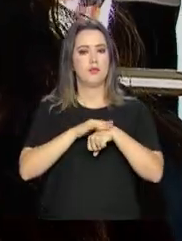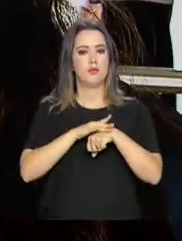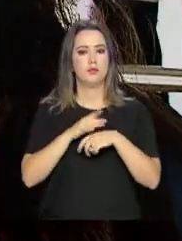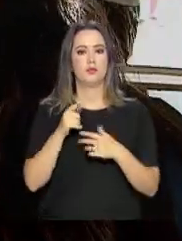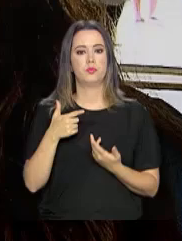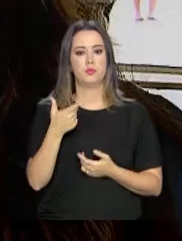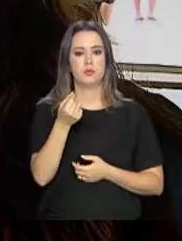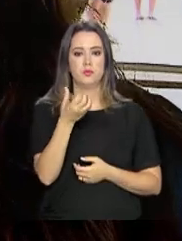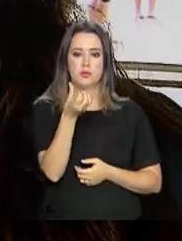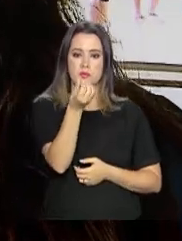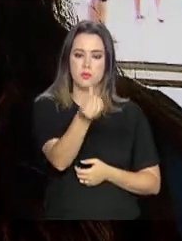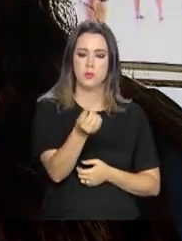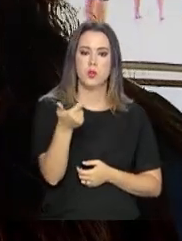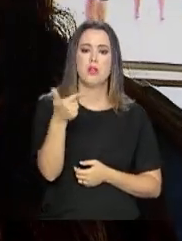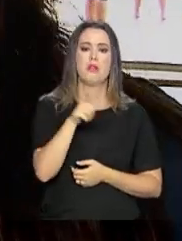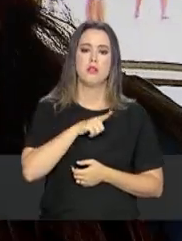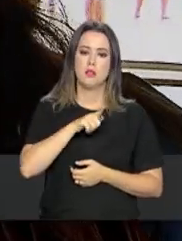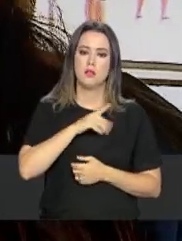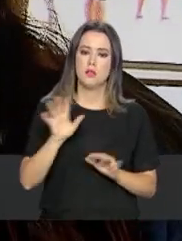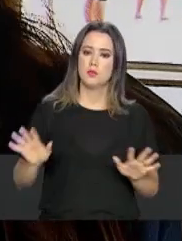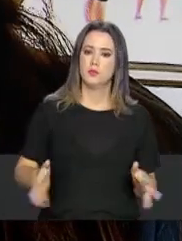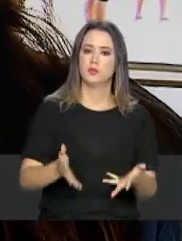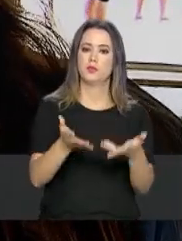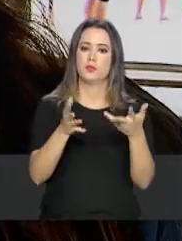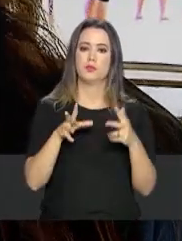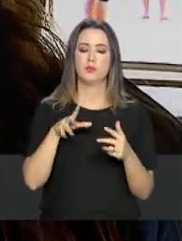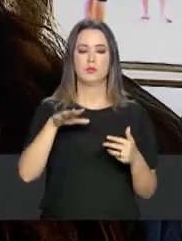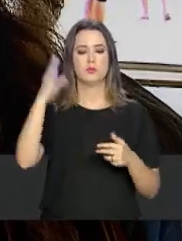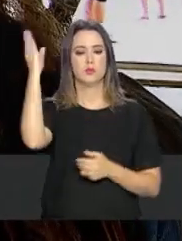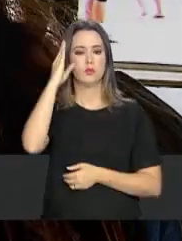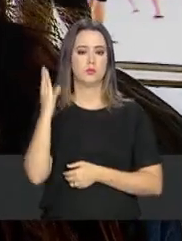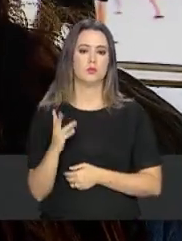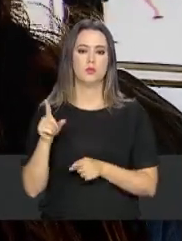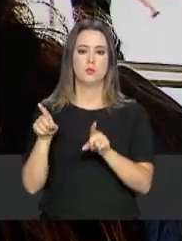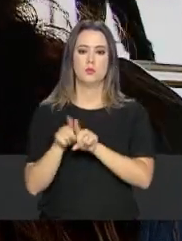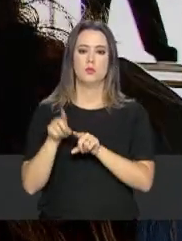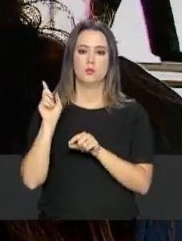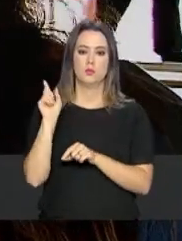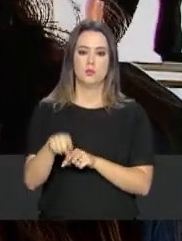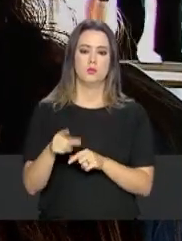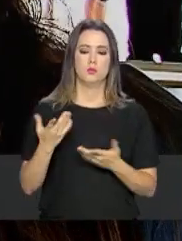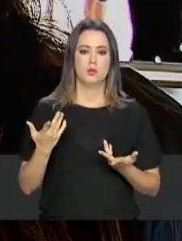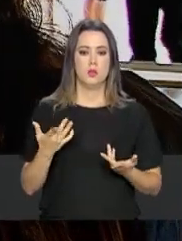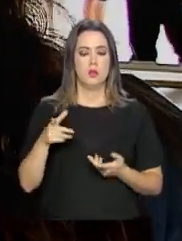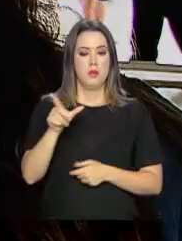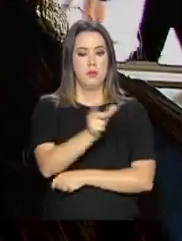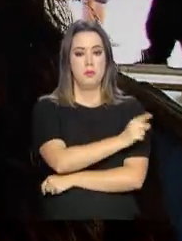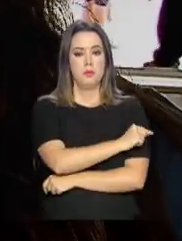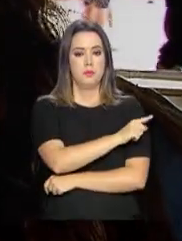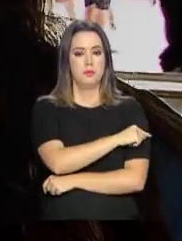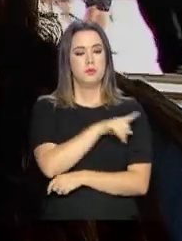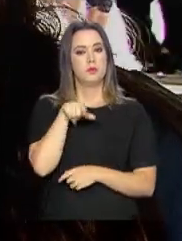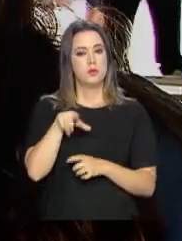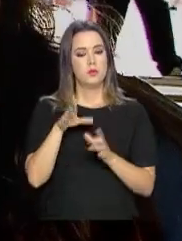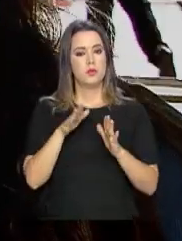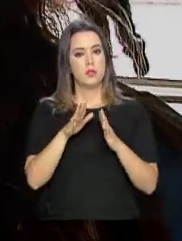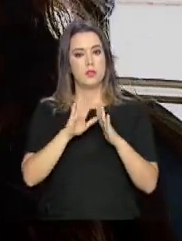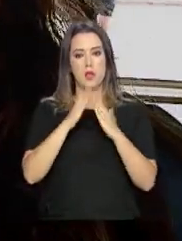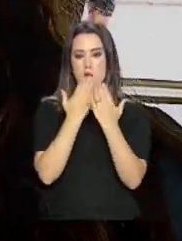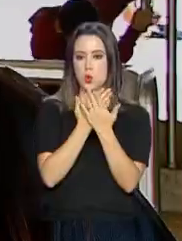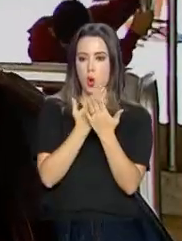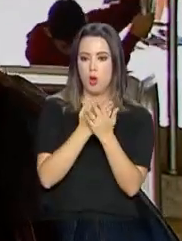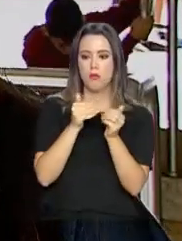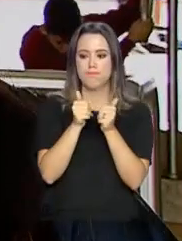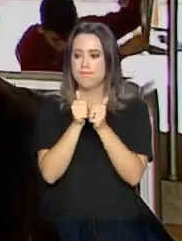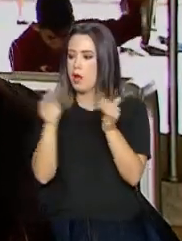Em 2016, houve essa mobilização nacional, né, para essa vacinação, onde o colégio abriu as